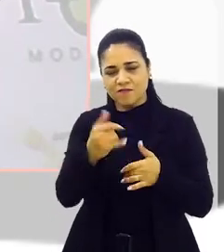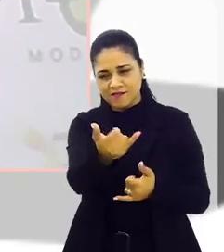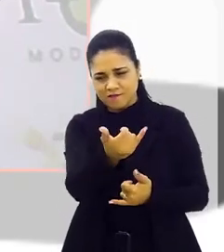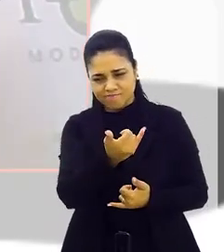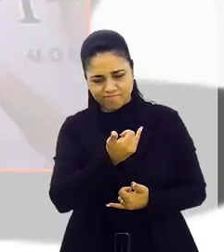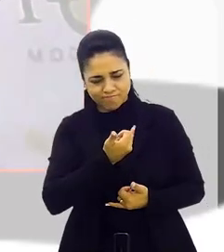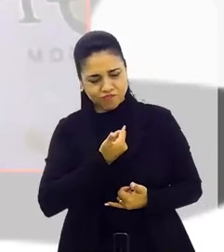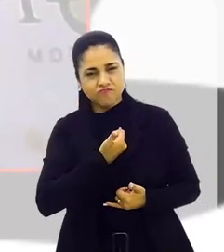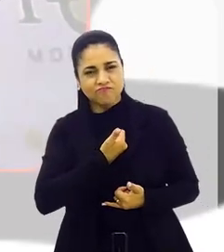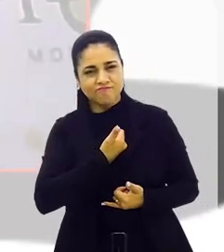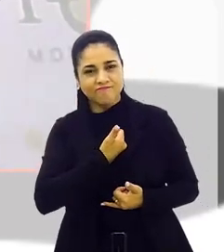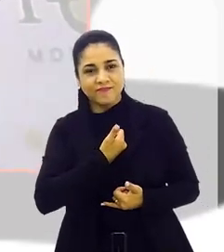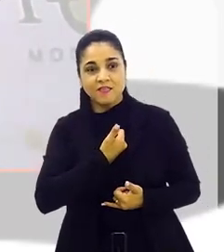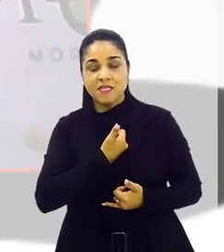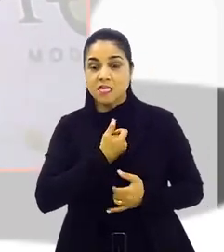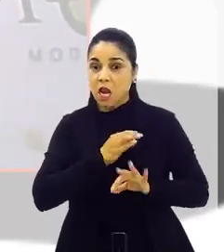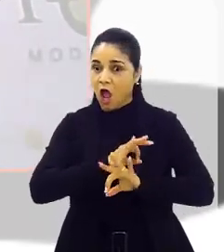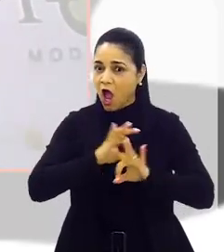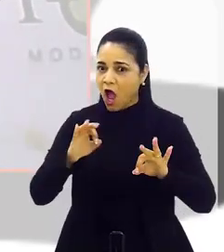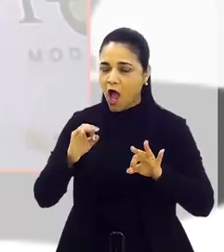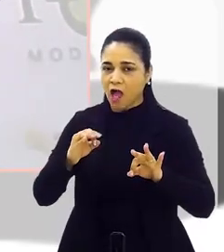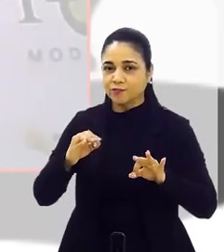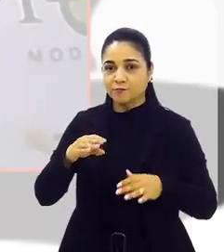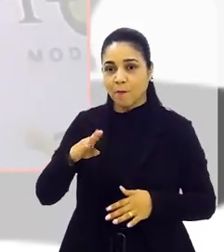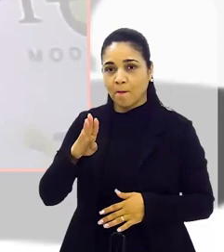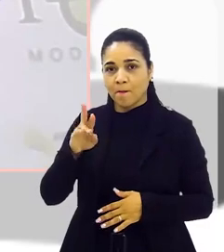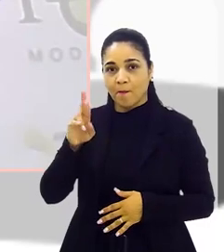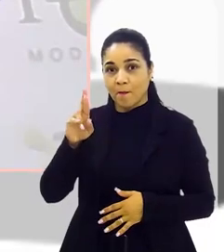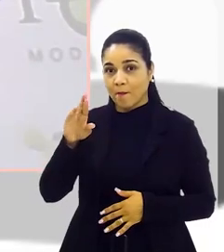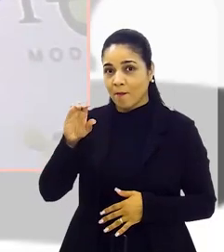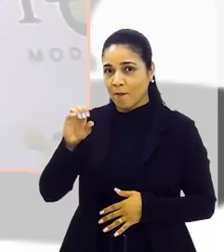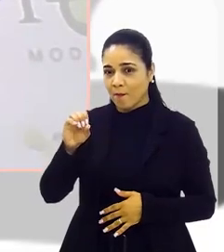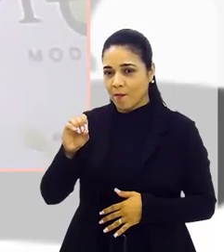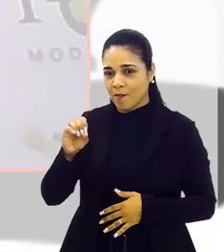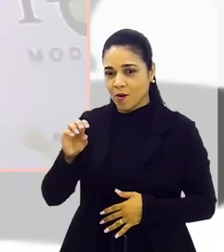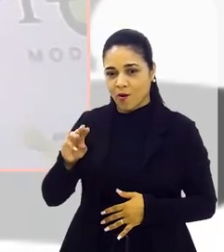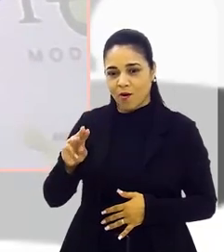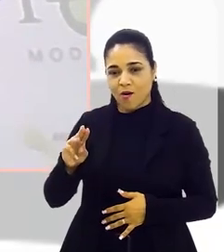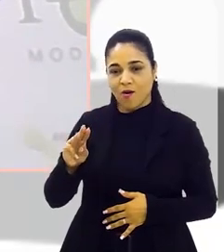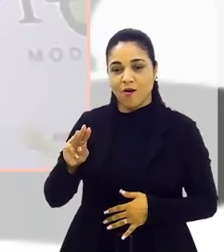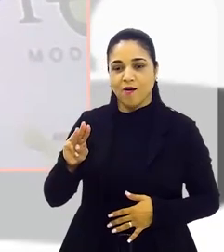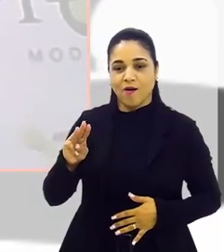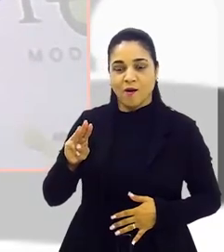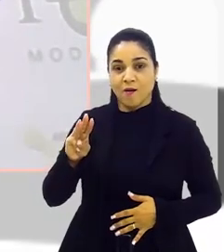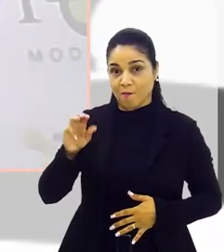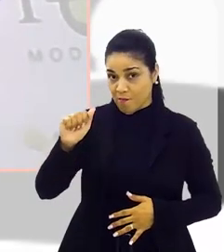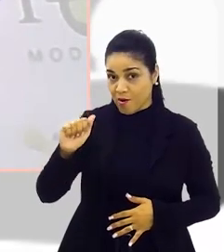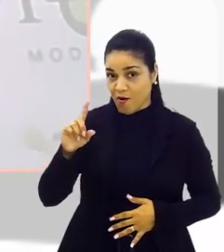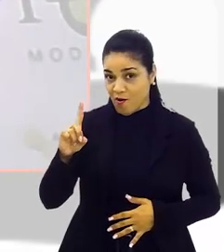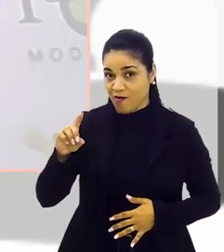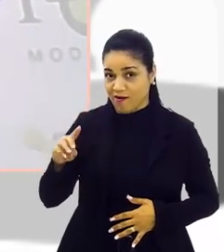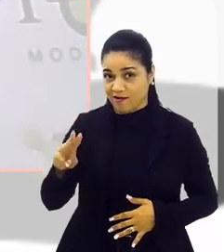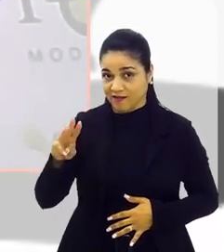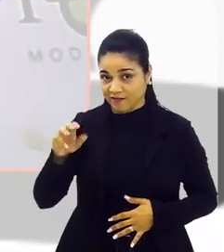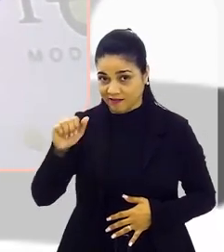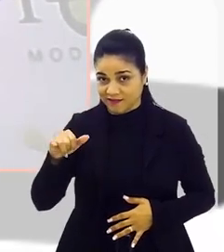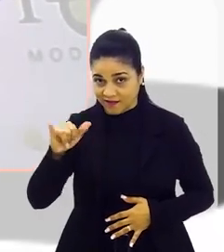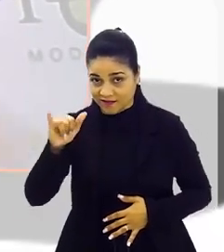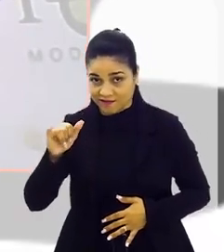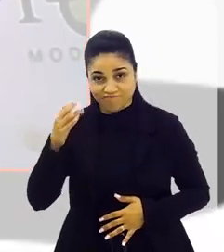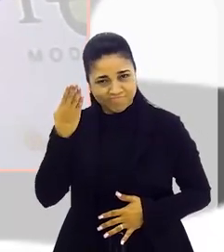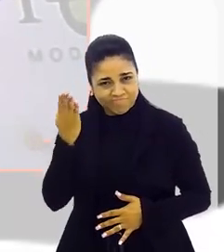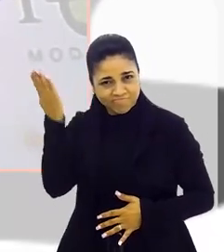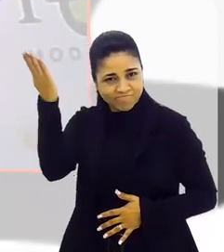para mim, que eu nunca mais esqueci, que era digno de Broadway. O espetáculo foi tão bacana que era digno de Broadway. E